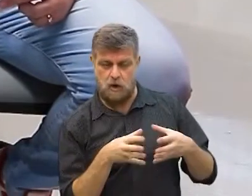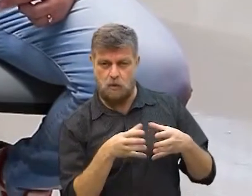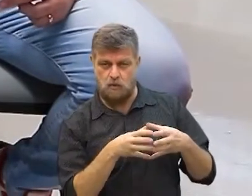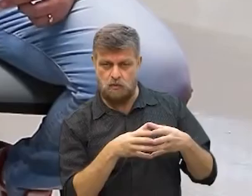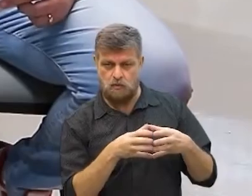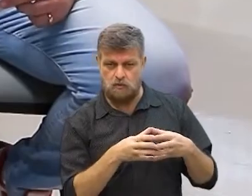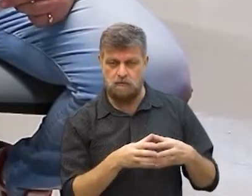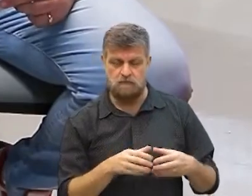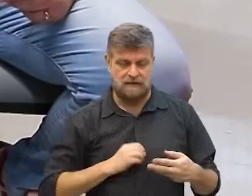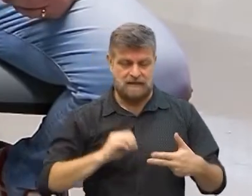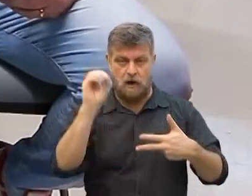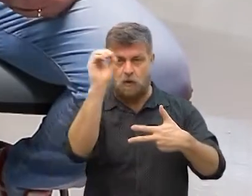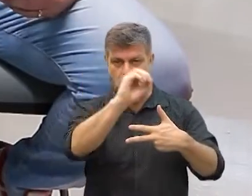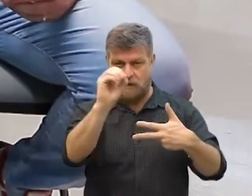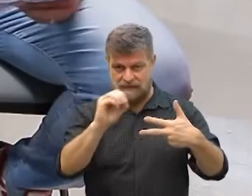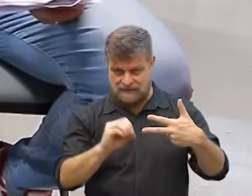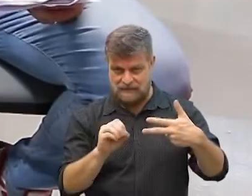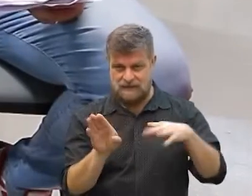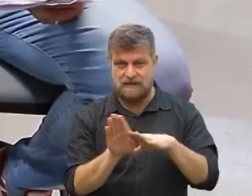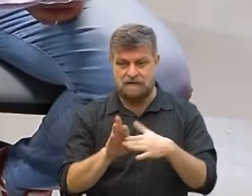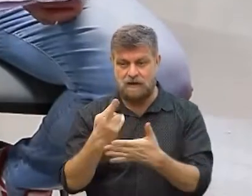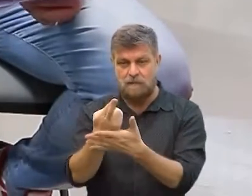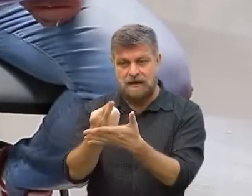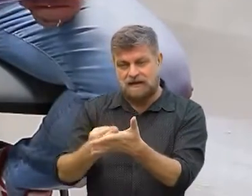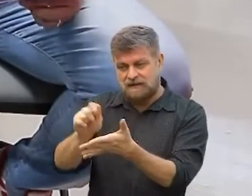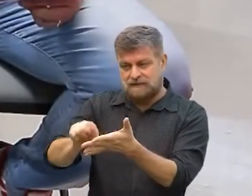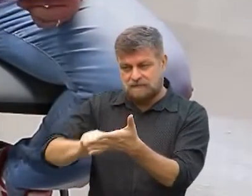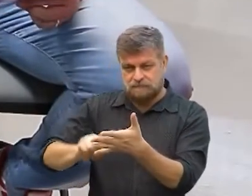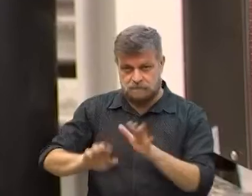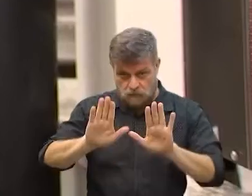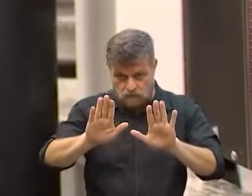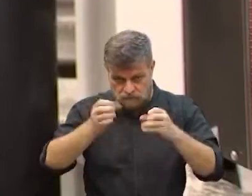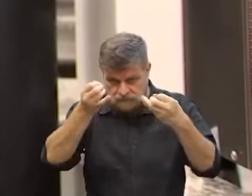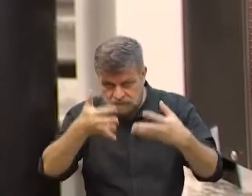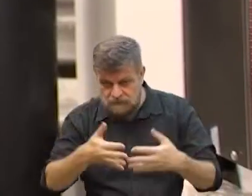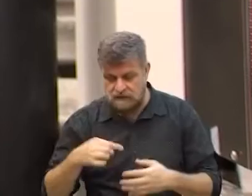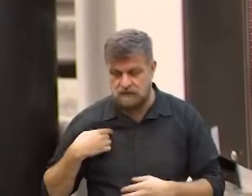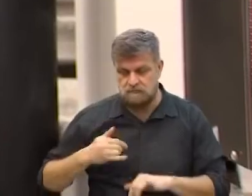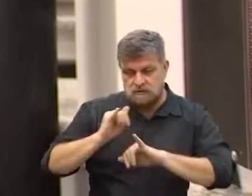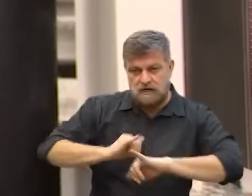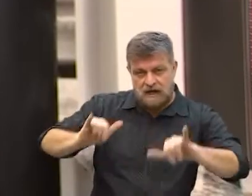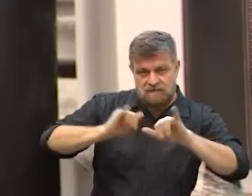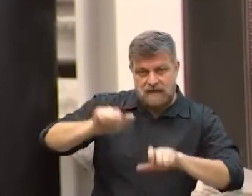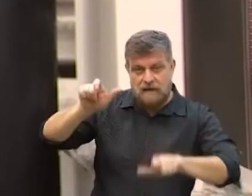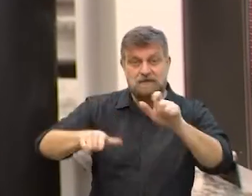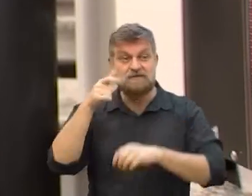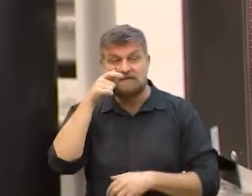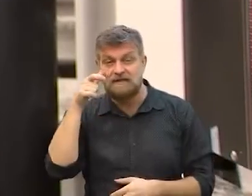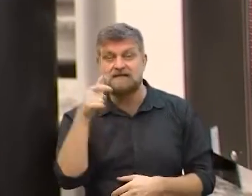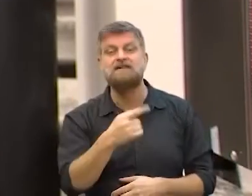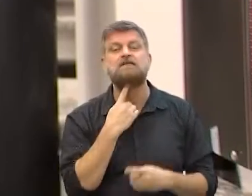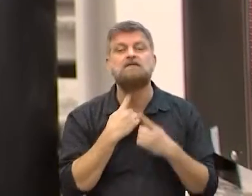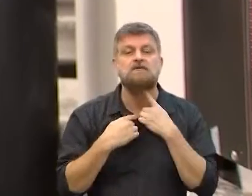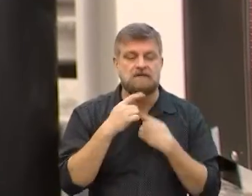pelo Enem, não é? E também por uma redação, é isso? Não, na realidade a gente pode até avisar os interessados, né,